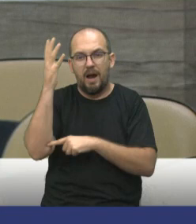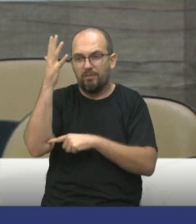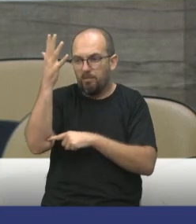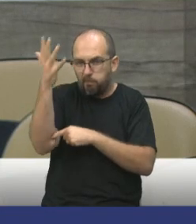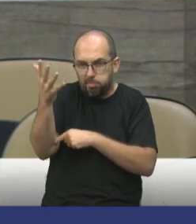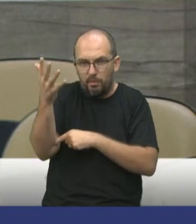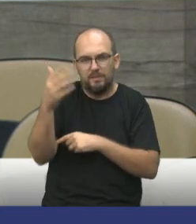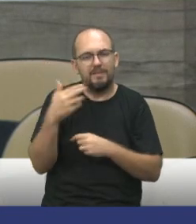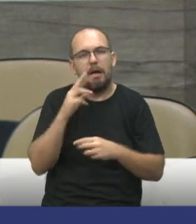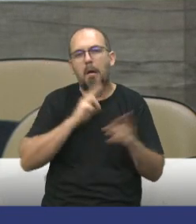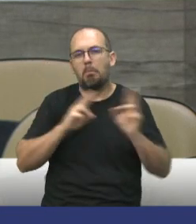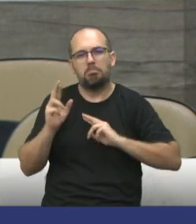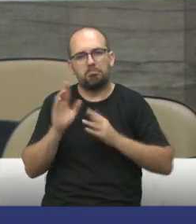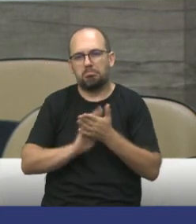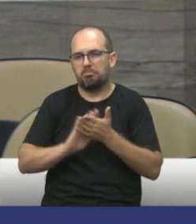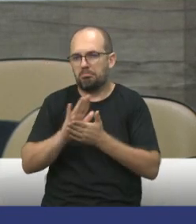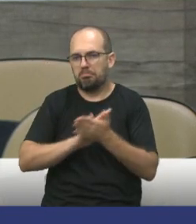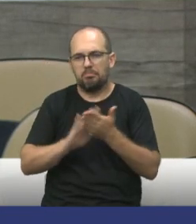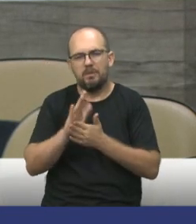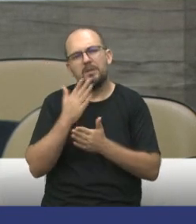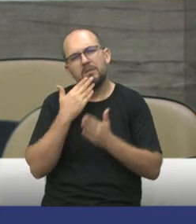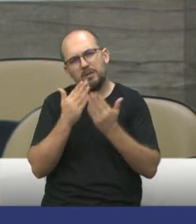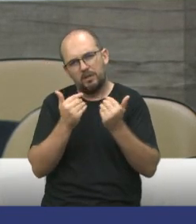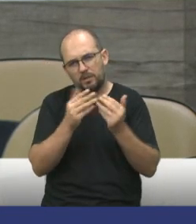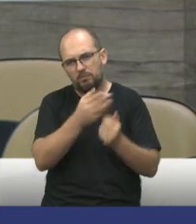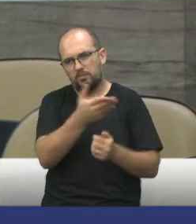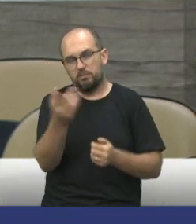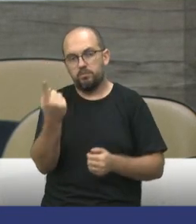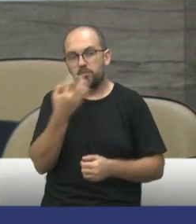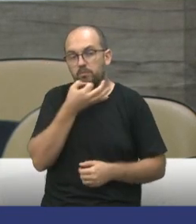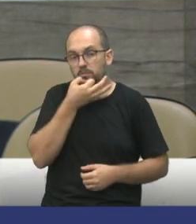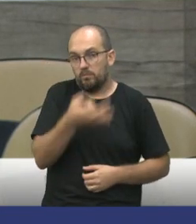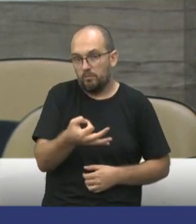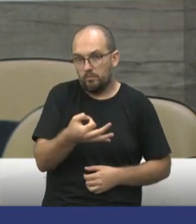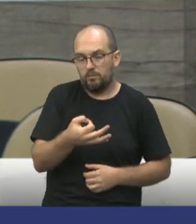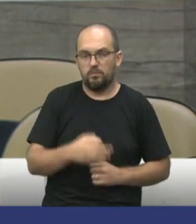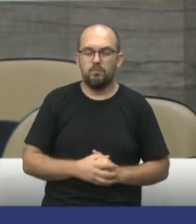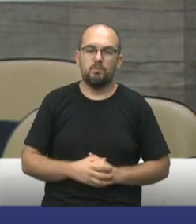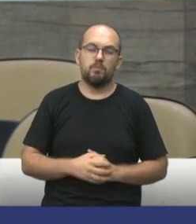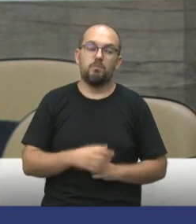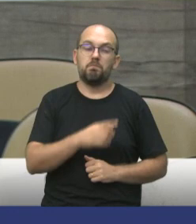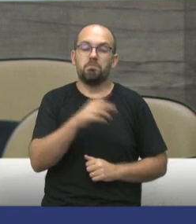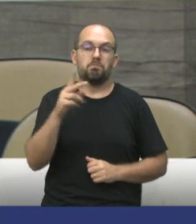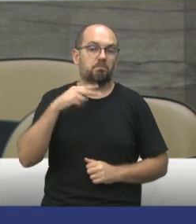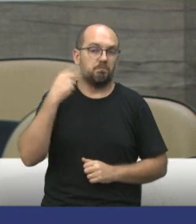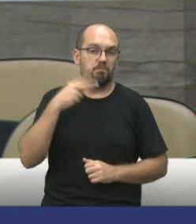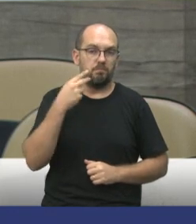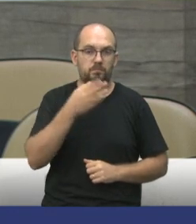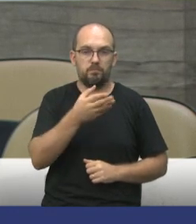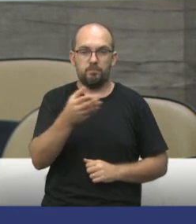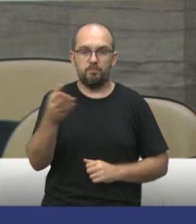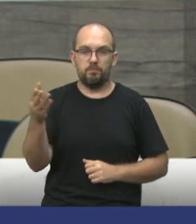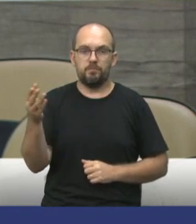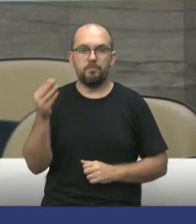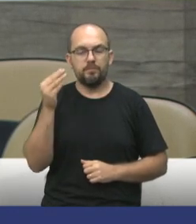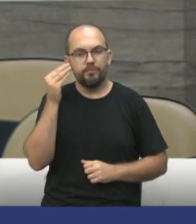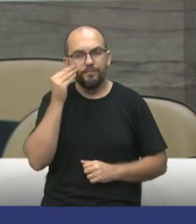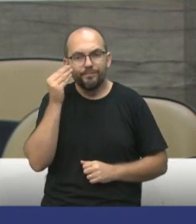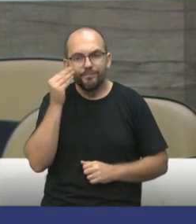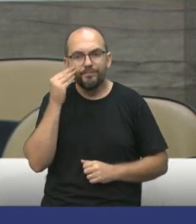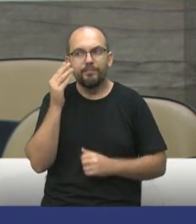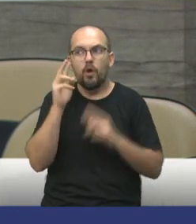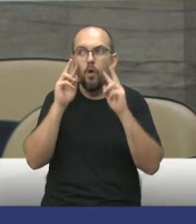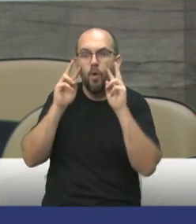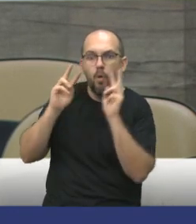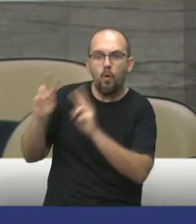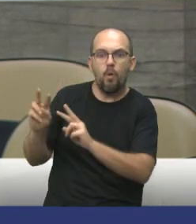Então, peço assim, encarecidamente a vocês uma sugestão, os vereadores aí, para começar a olhar